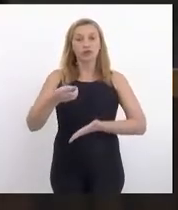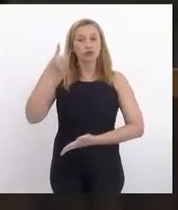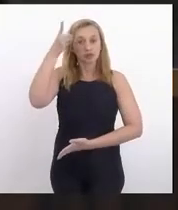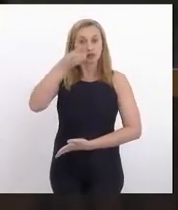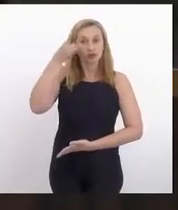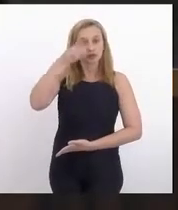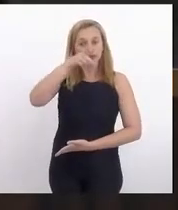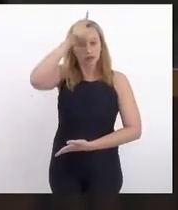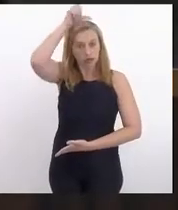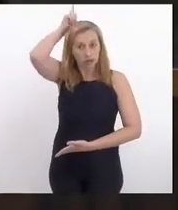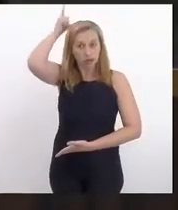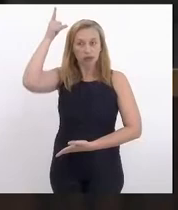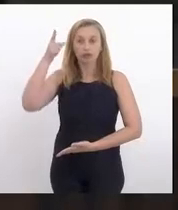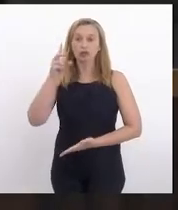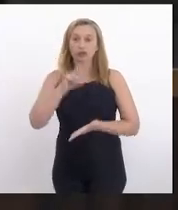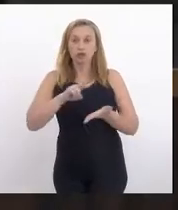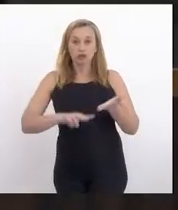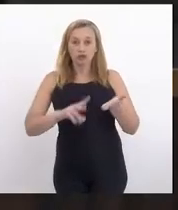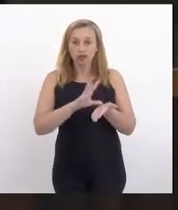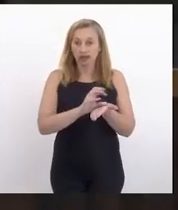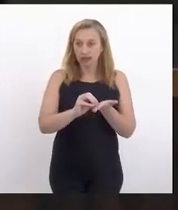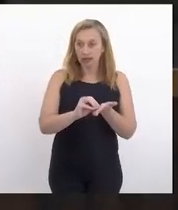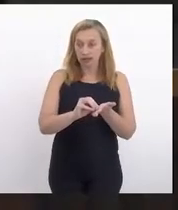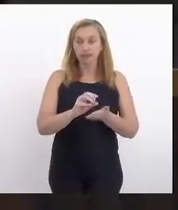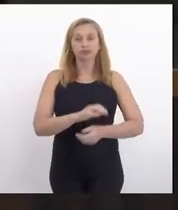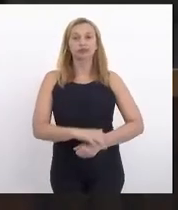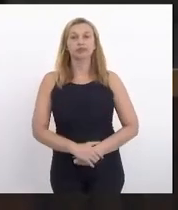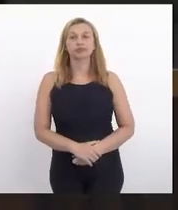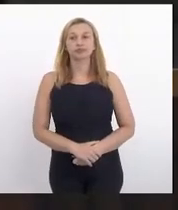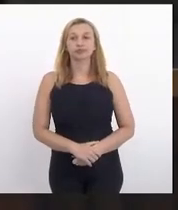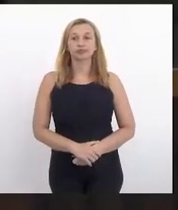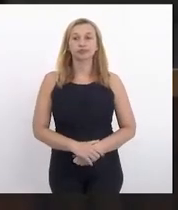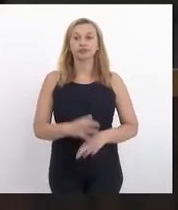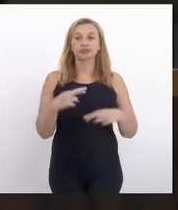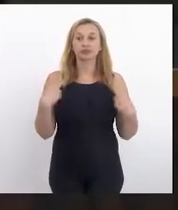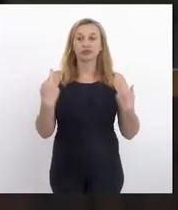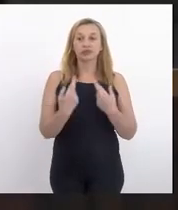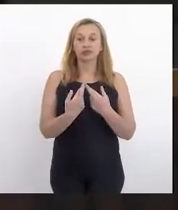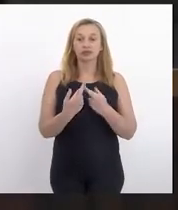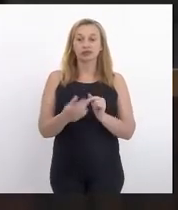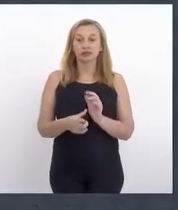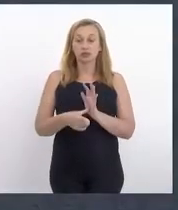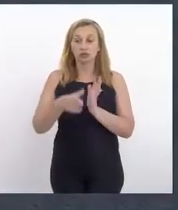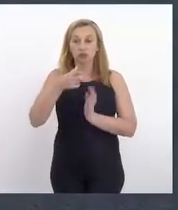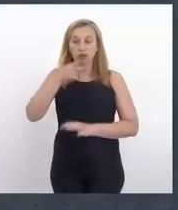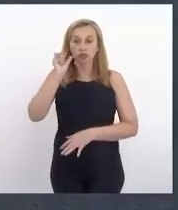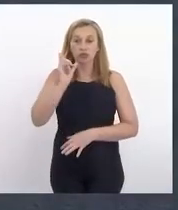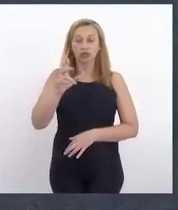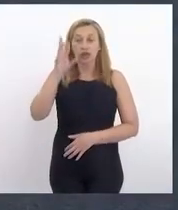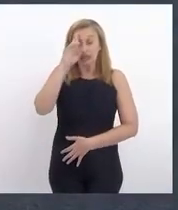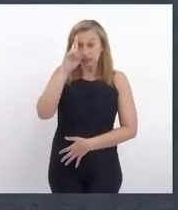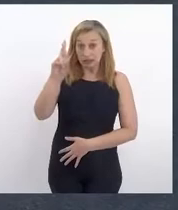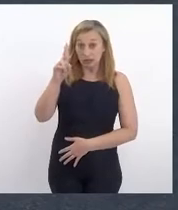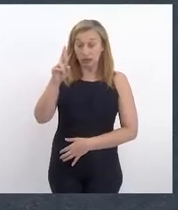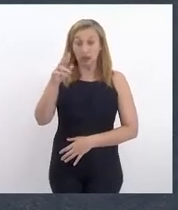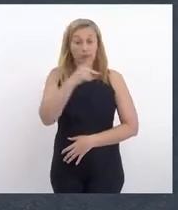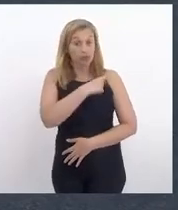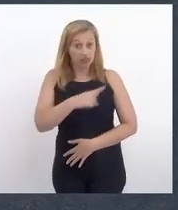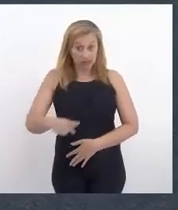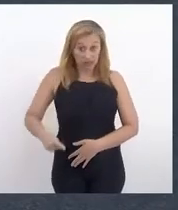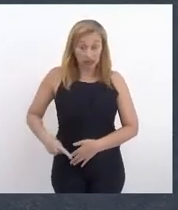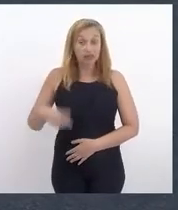o senhor deputado Luiz Paulo para fazer a leitura da ata da sessão anterior. Senhora presidente,